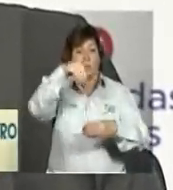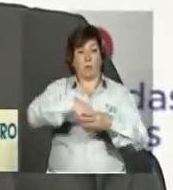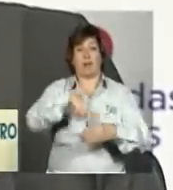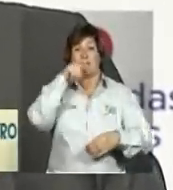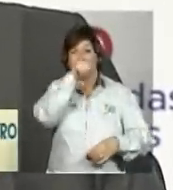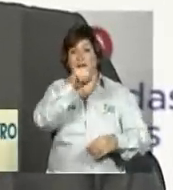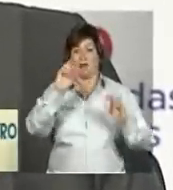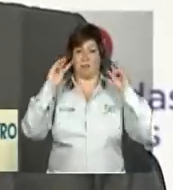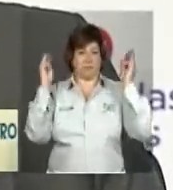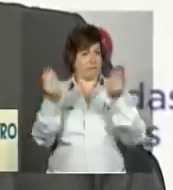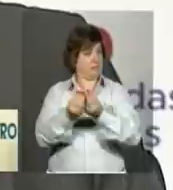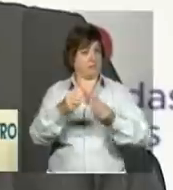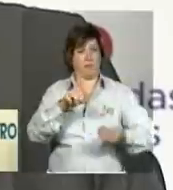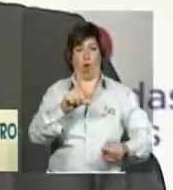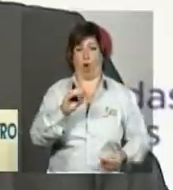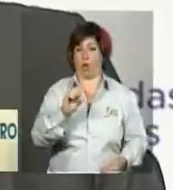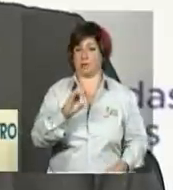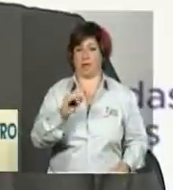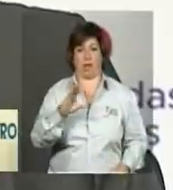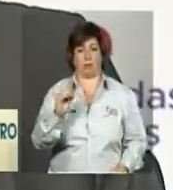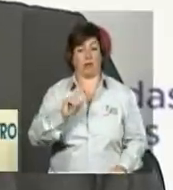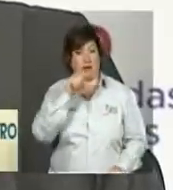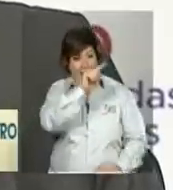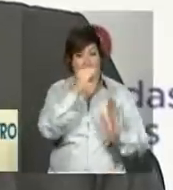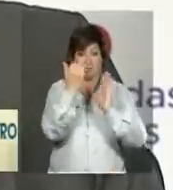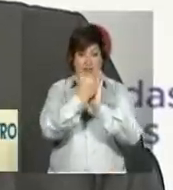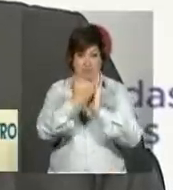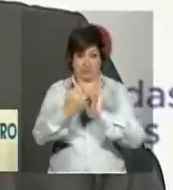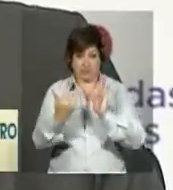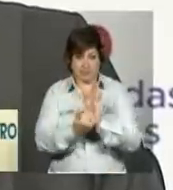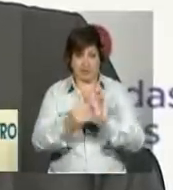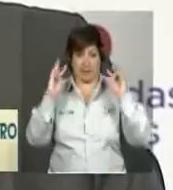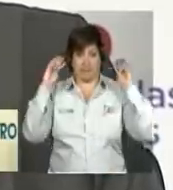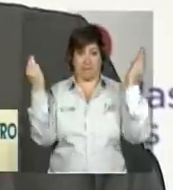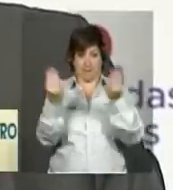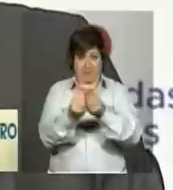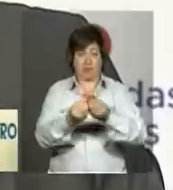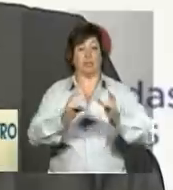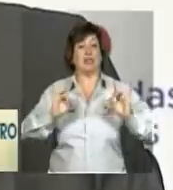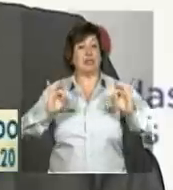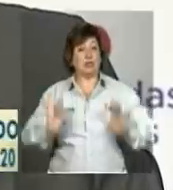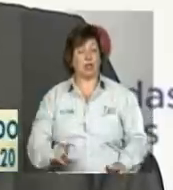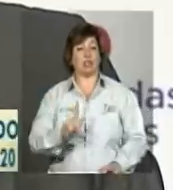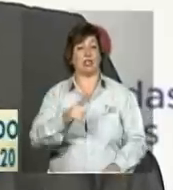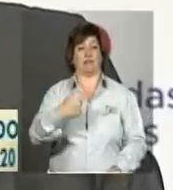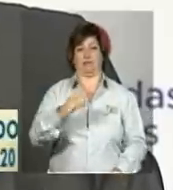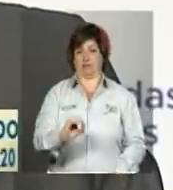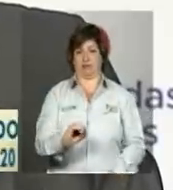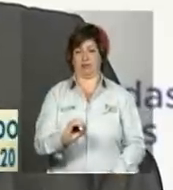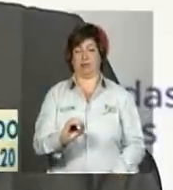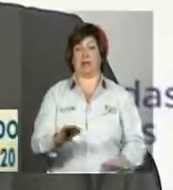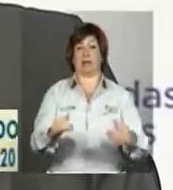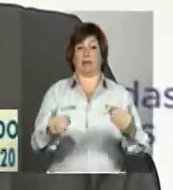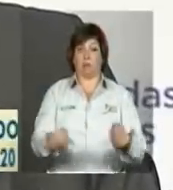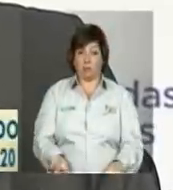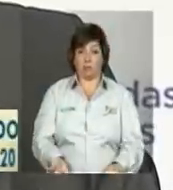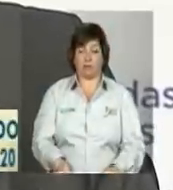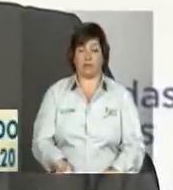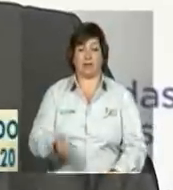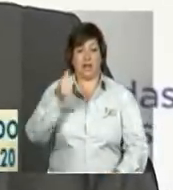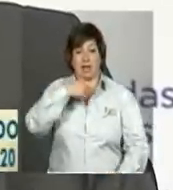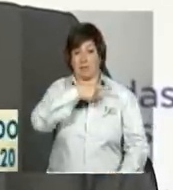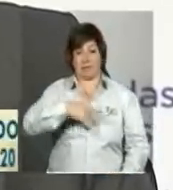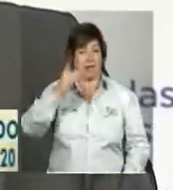Cabos. A agenda de Los Cabos é a agenda específica do G20. Então, ela